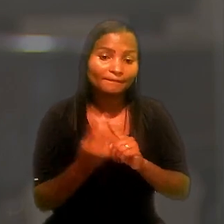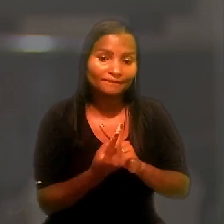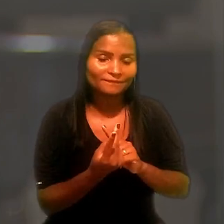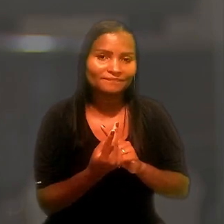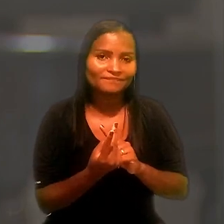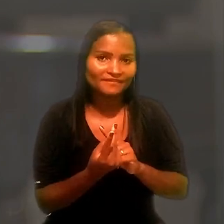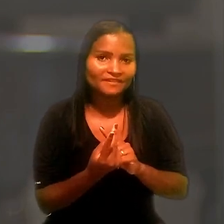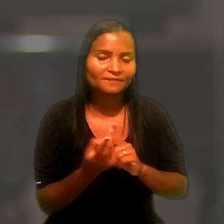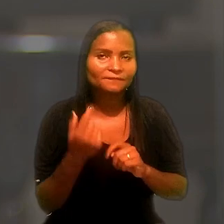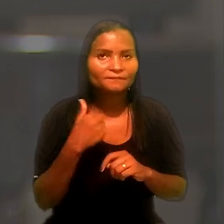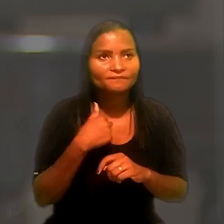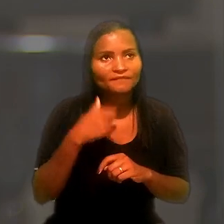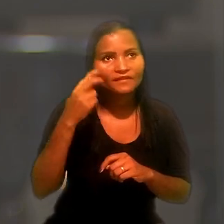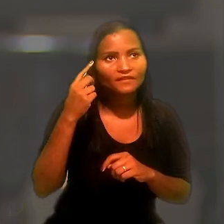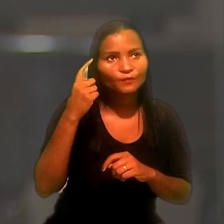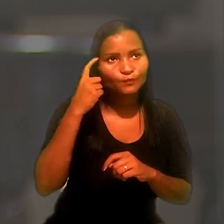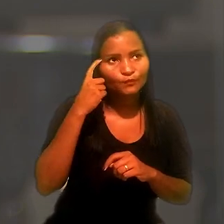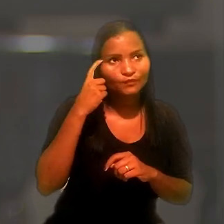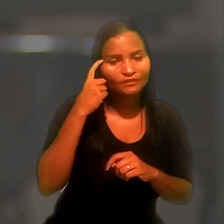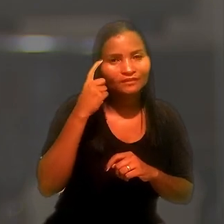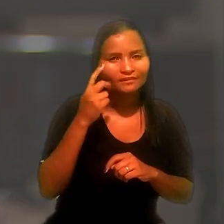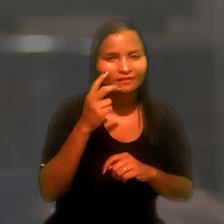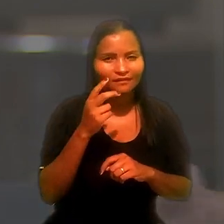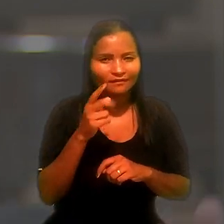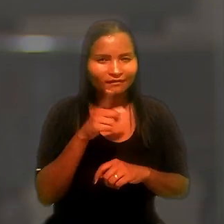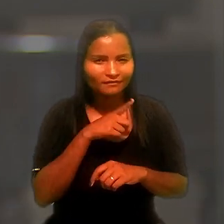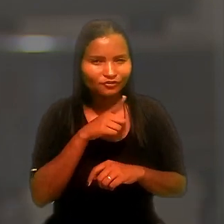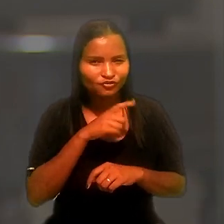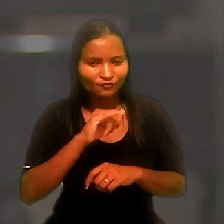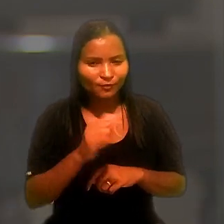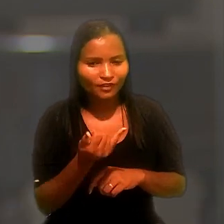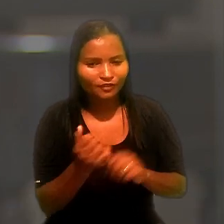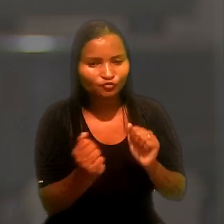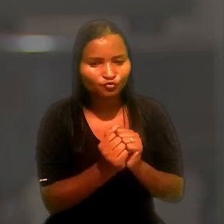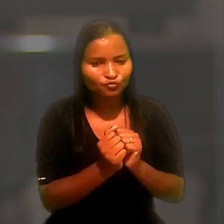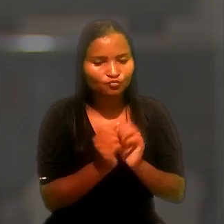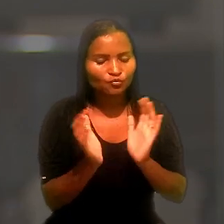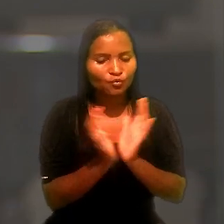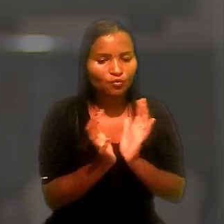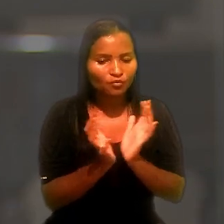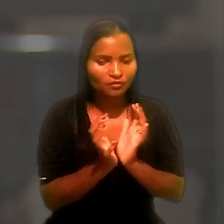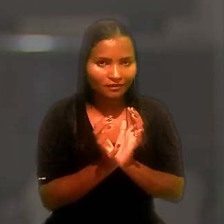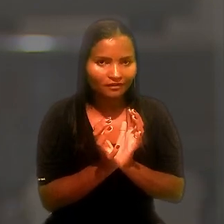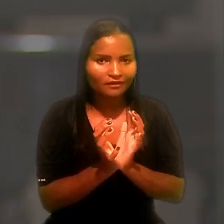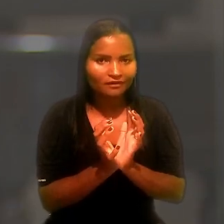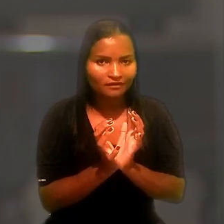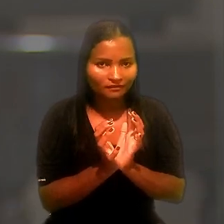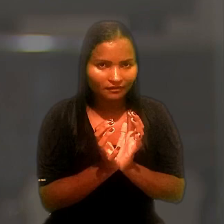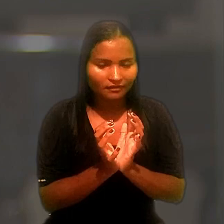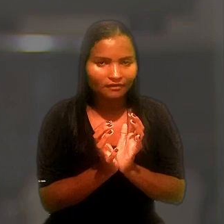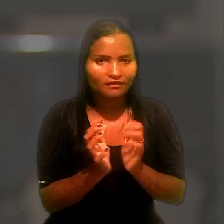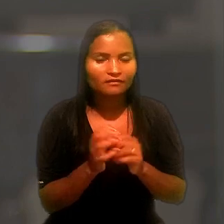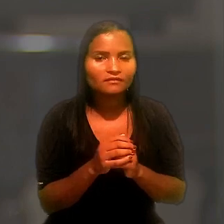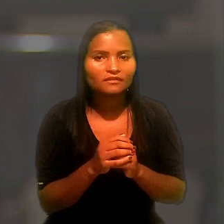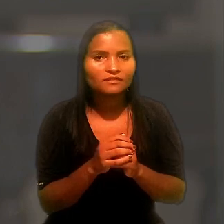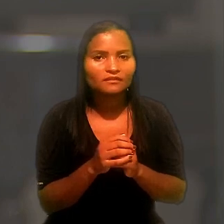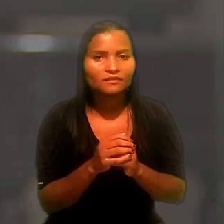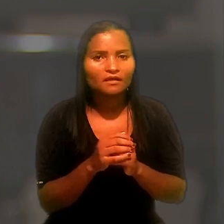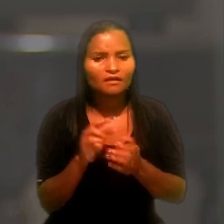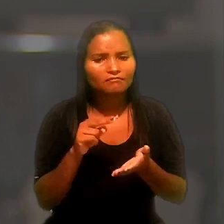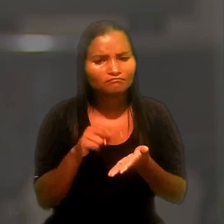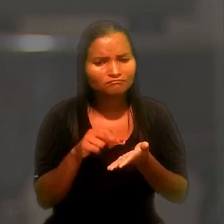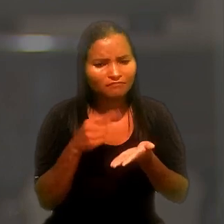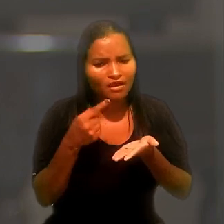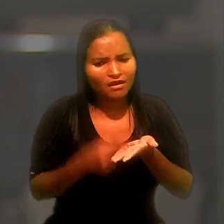situa a pergunta, eu tive a oportunidade, juntamente com colegas, de lançar